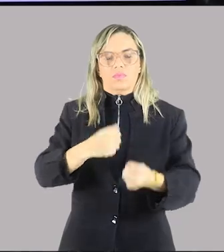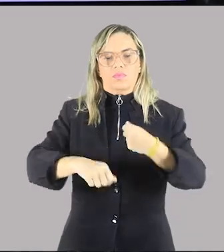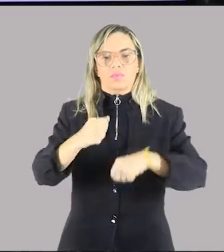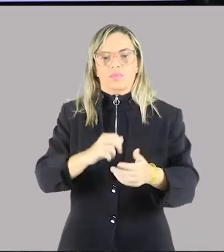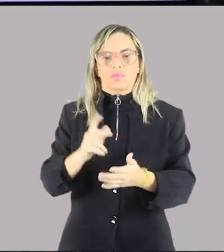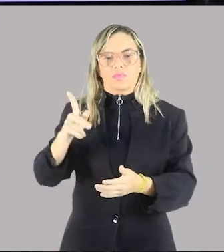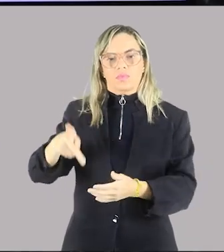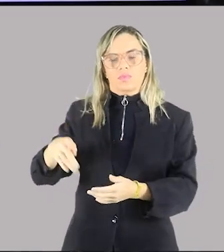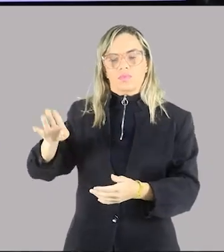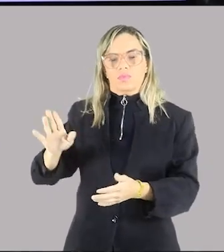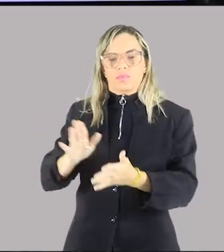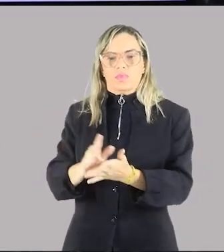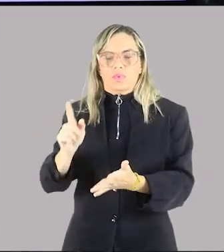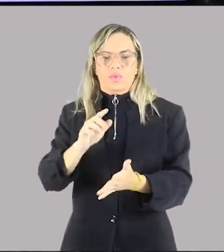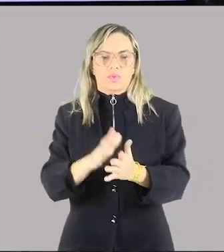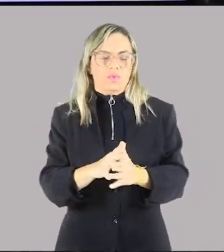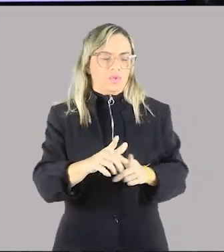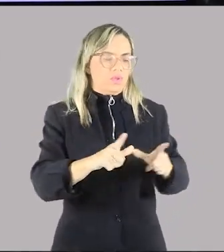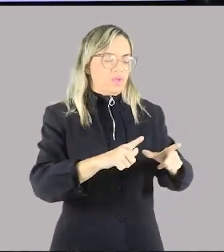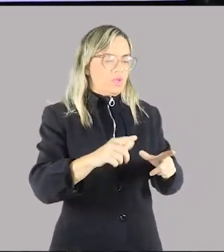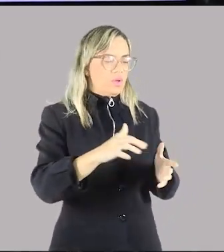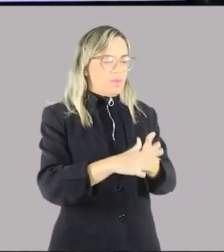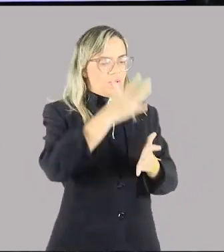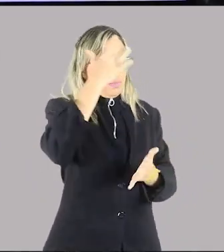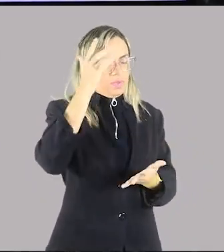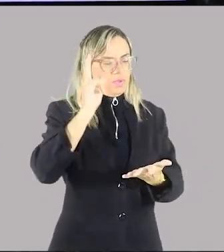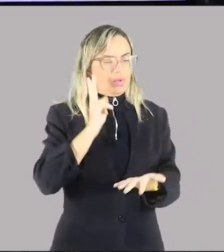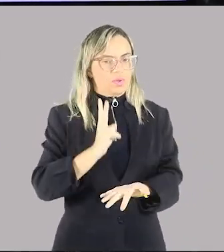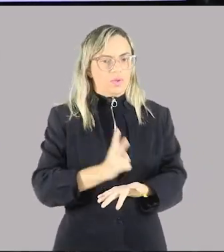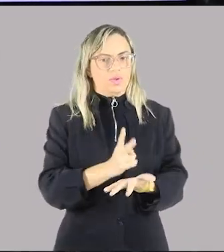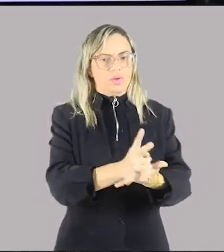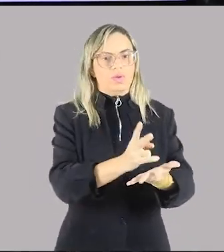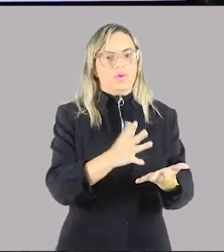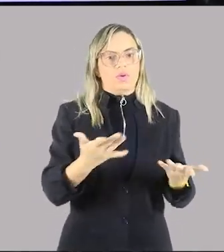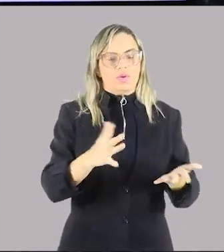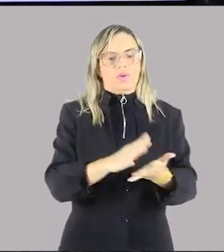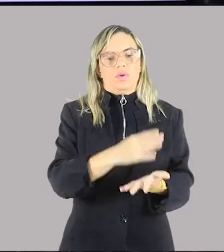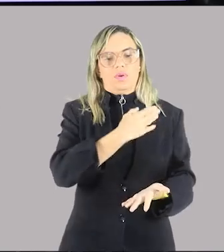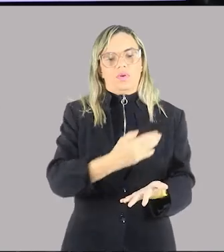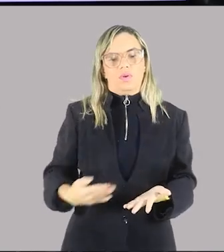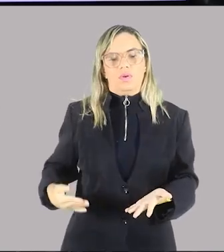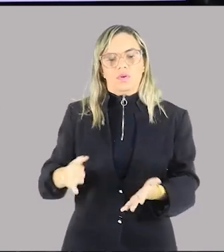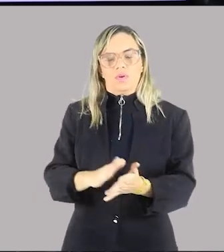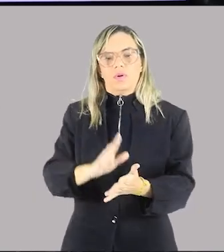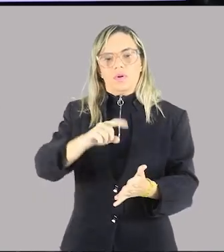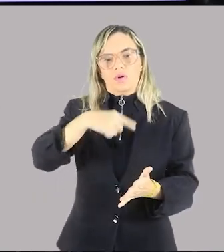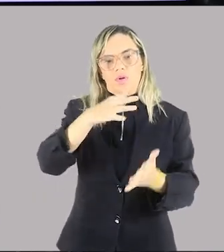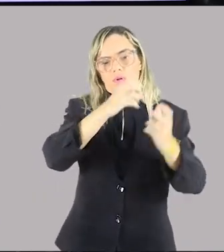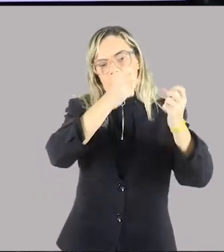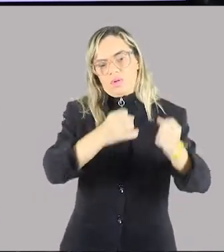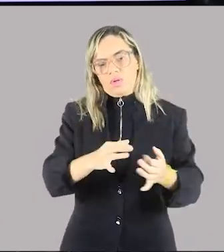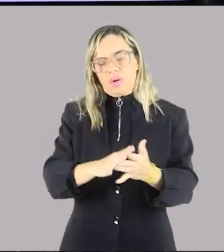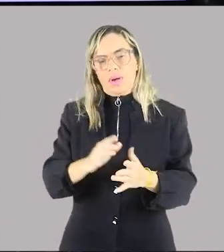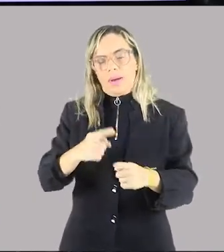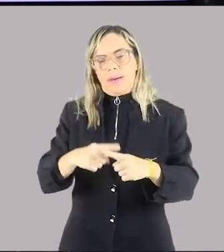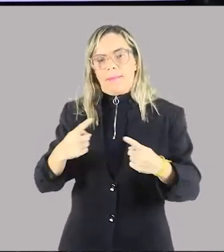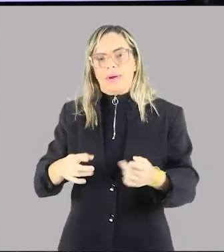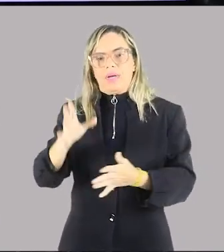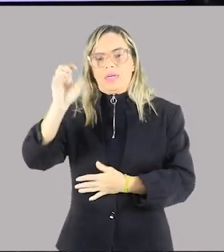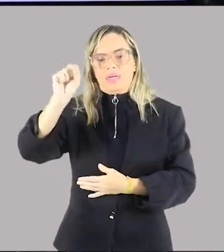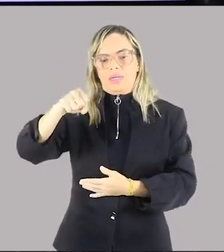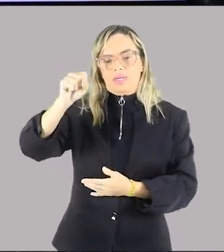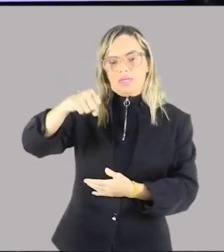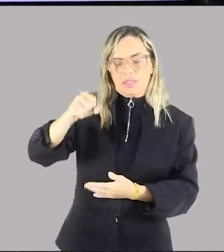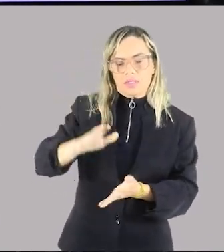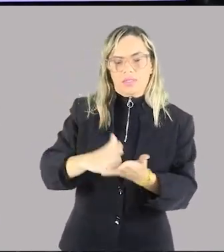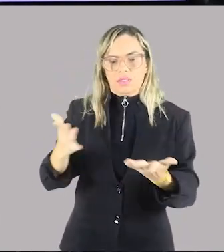se tornará um servidor público efetivo, que nós vamos trabalhar mais à frente, mas, momentaneamente, você sim será um agente público. Todos os